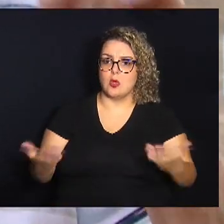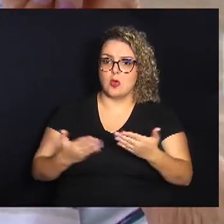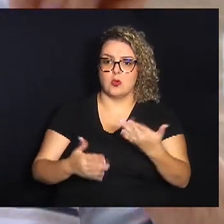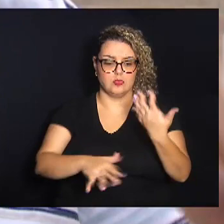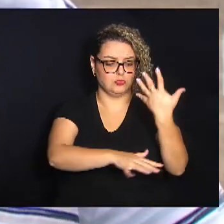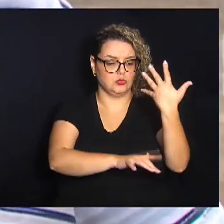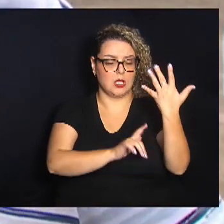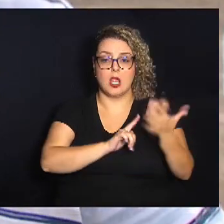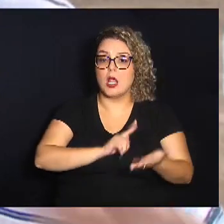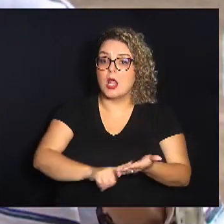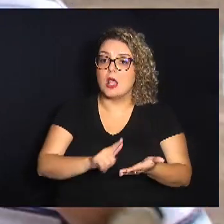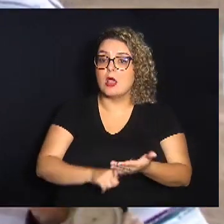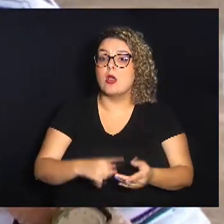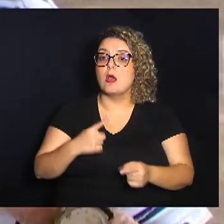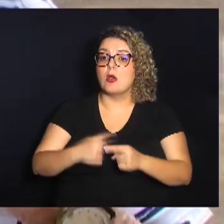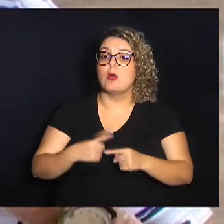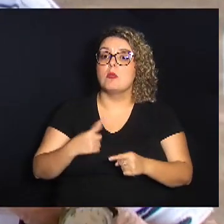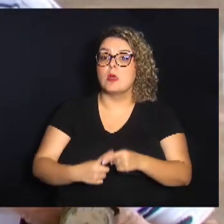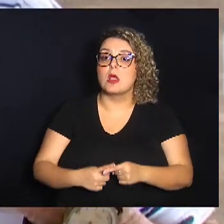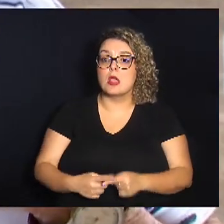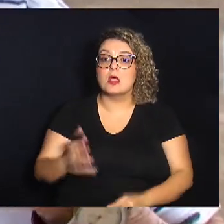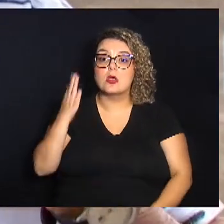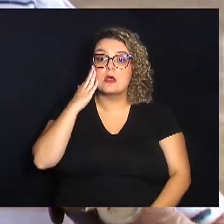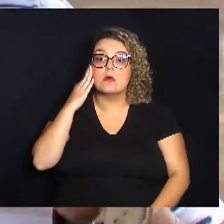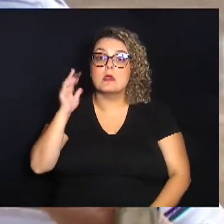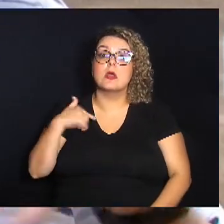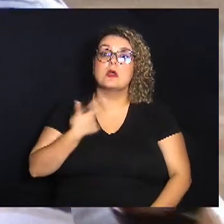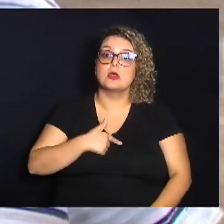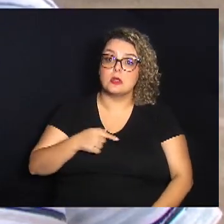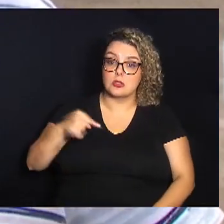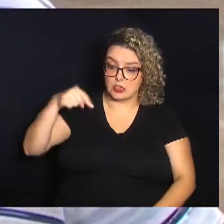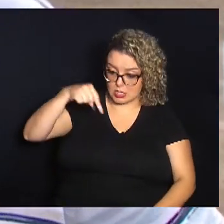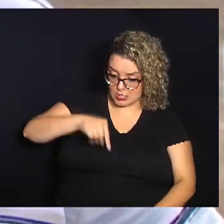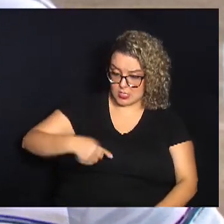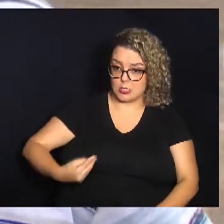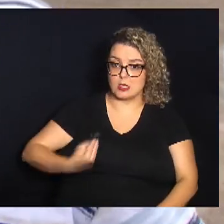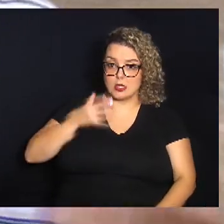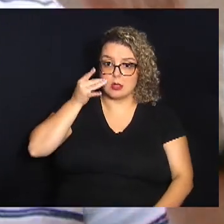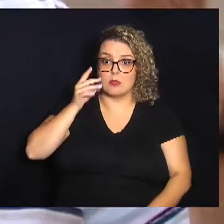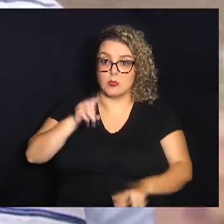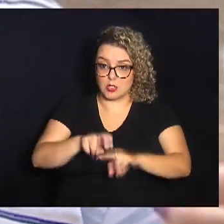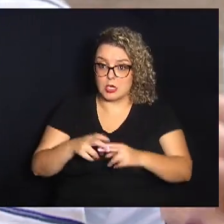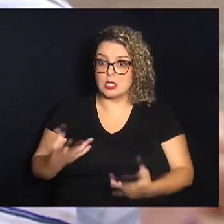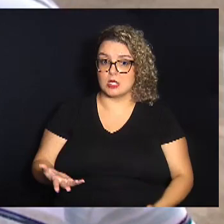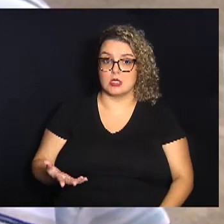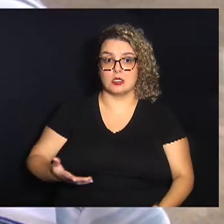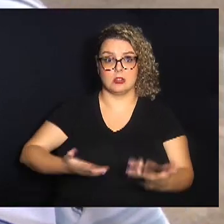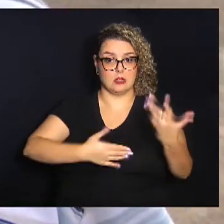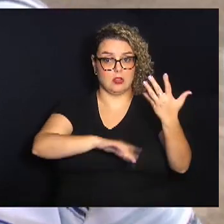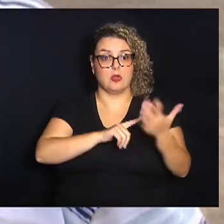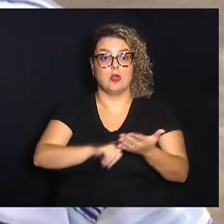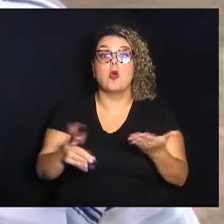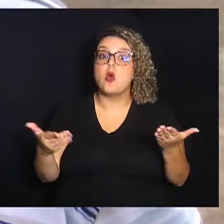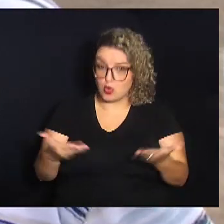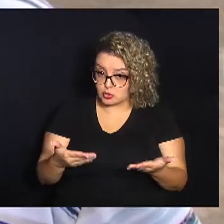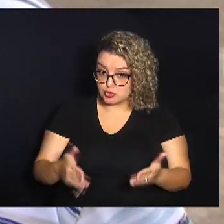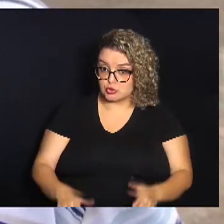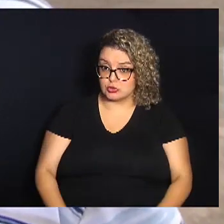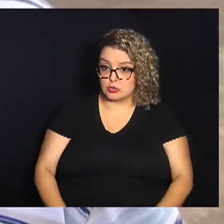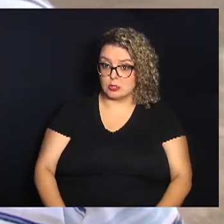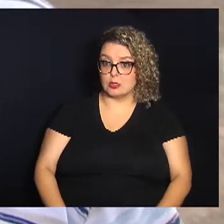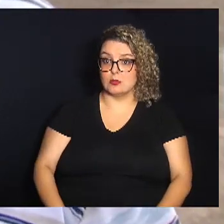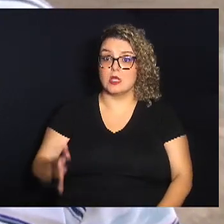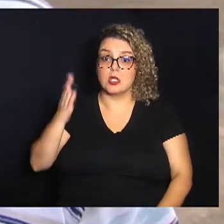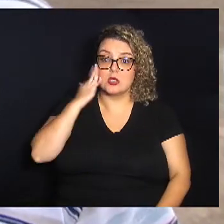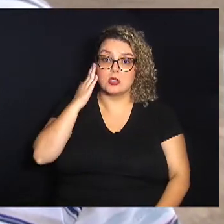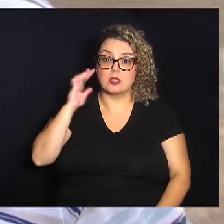limpa porque souberam que nós viemos. Por isso mesmo que a praça está limpa hoje. Porque souberam que